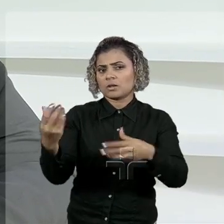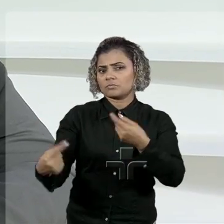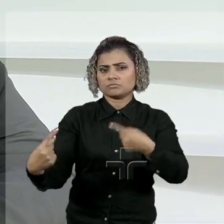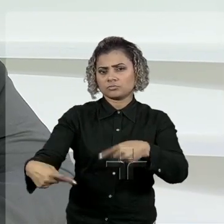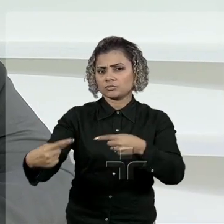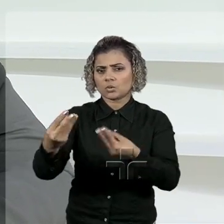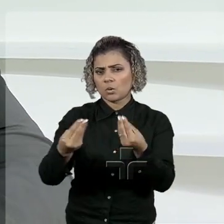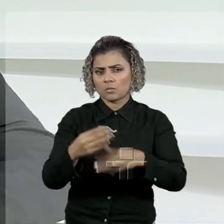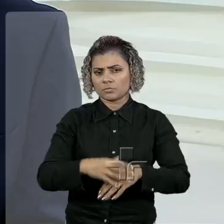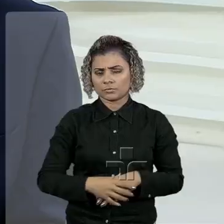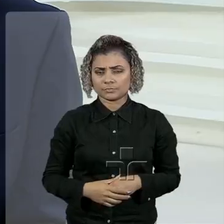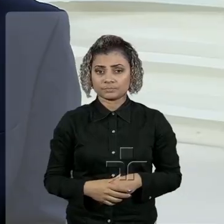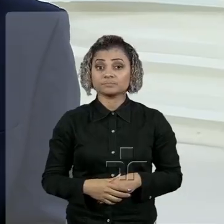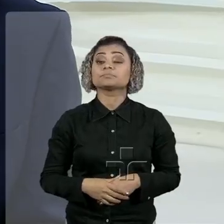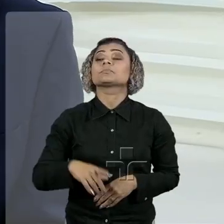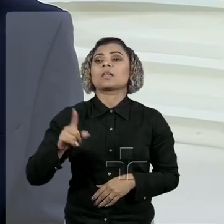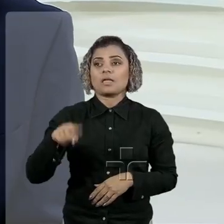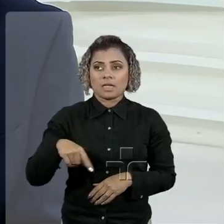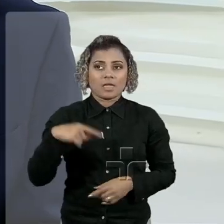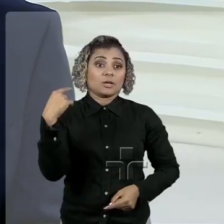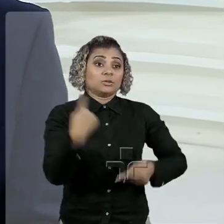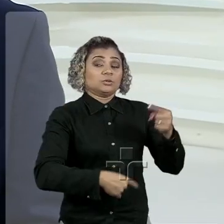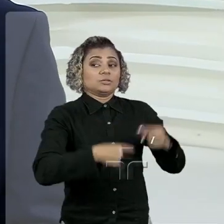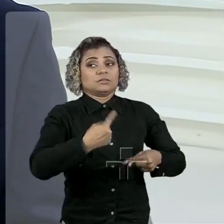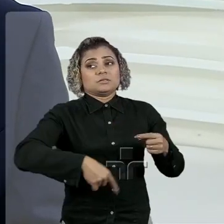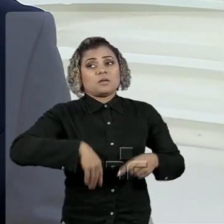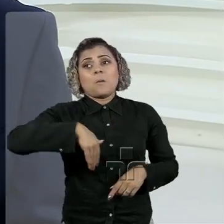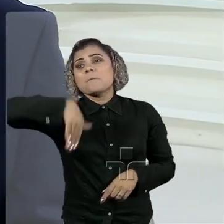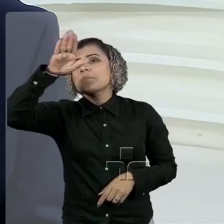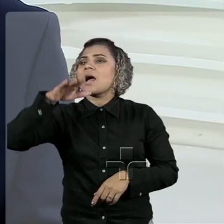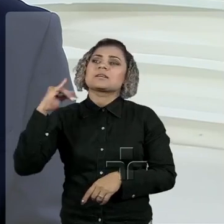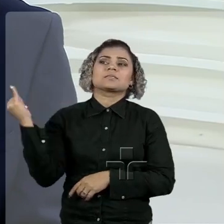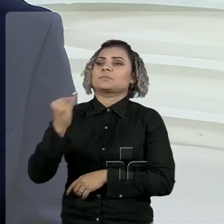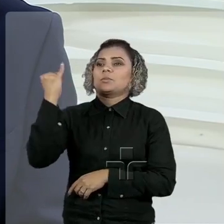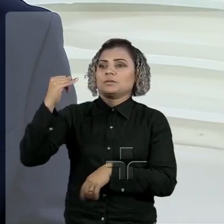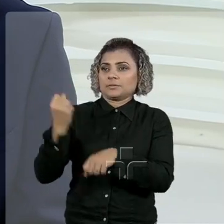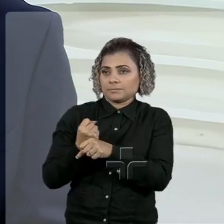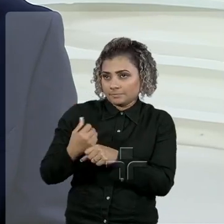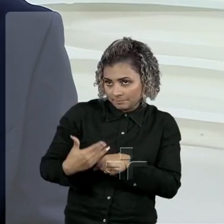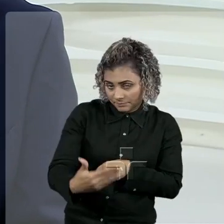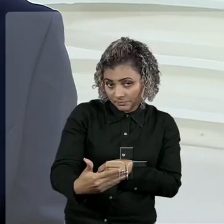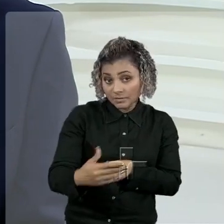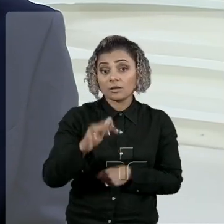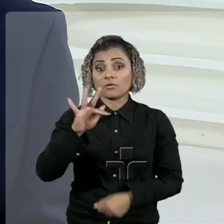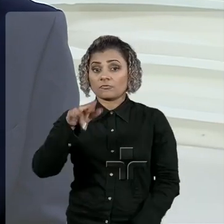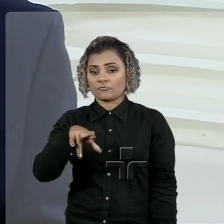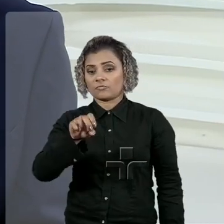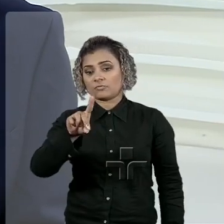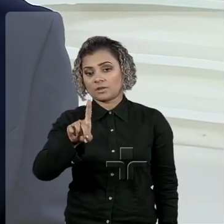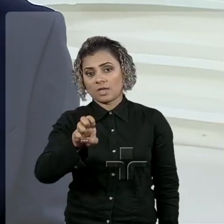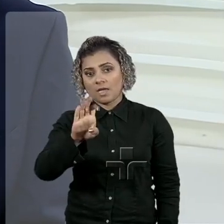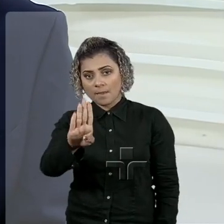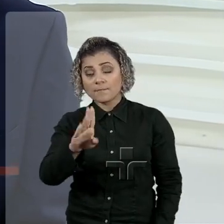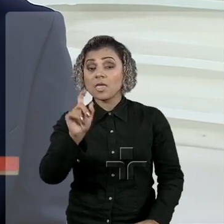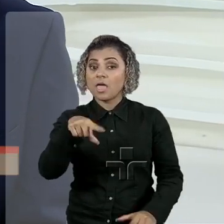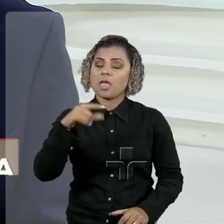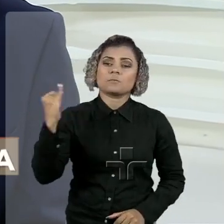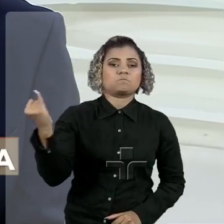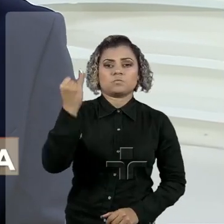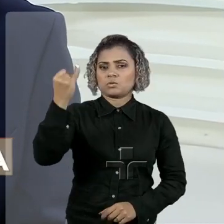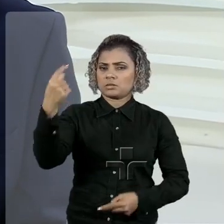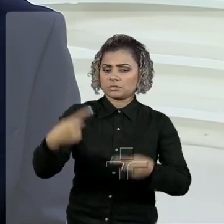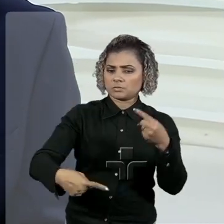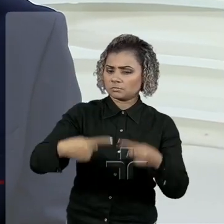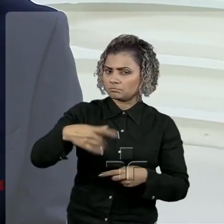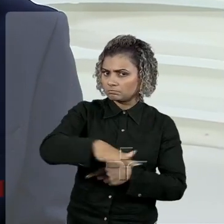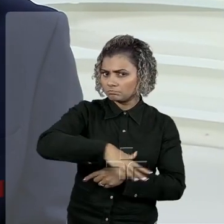essa talvez seja uma das discussões mais importantes que nós tenhamos nesse ano. O Fundeb é um instrumento muito importante na